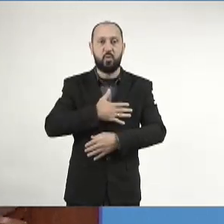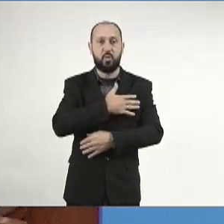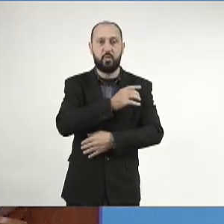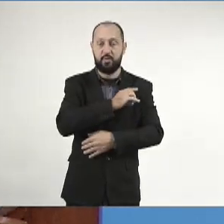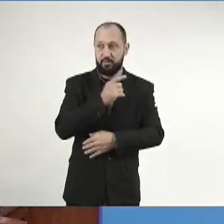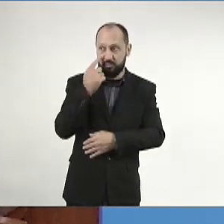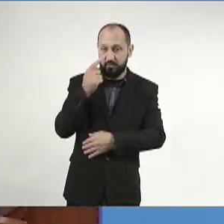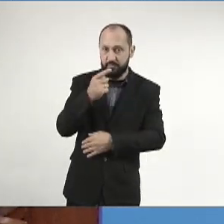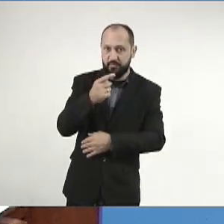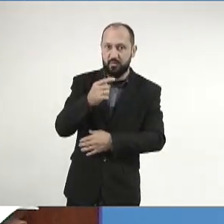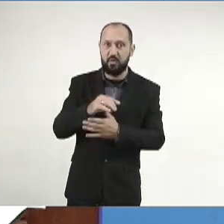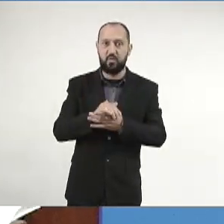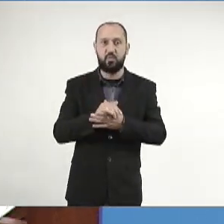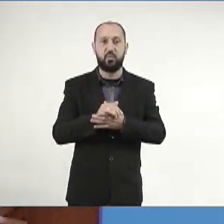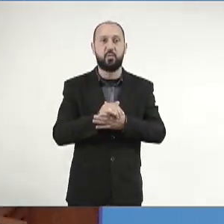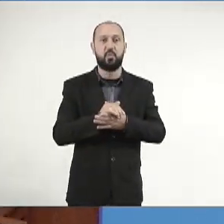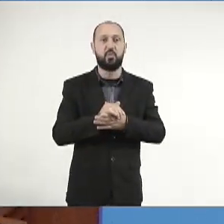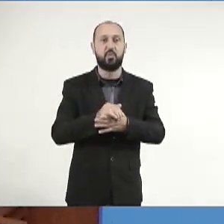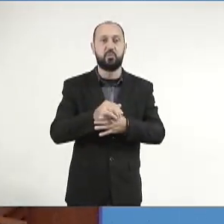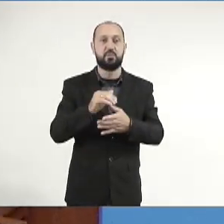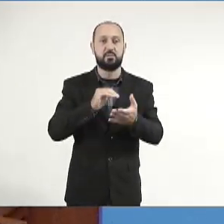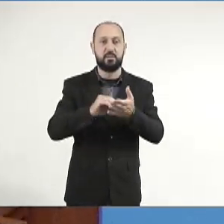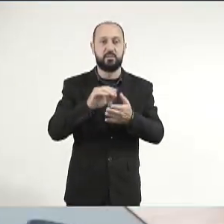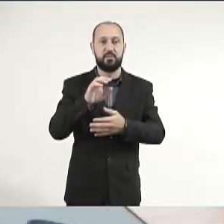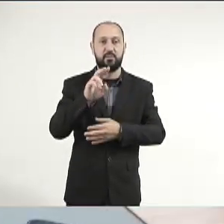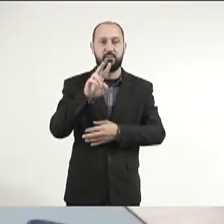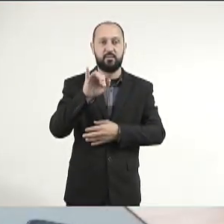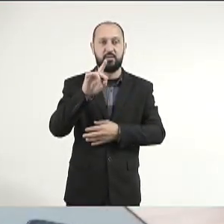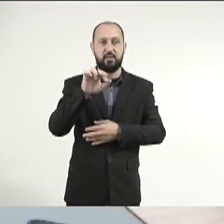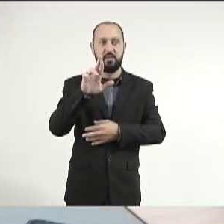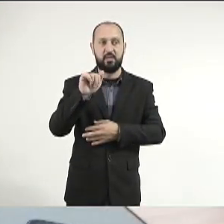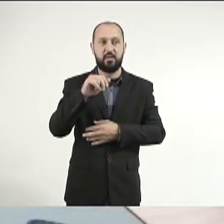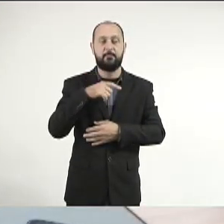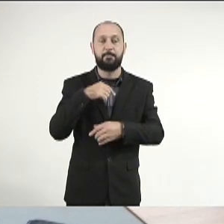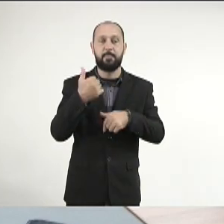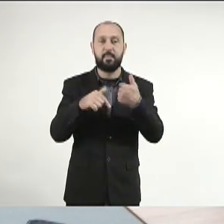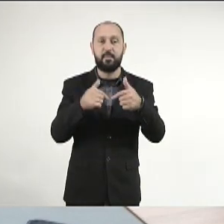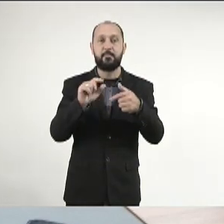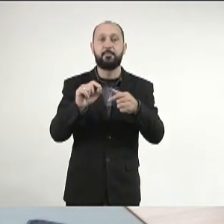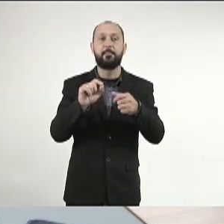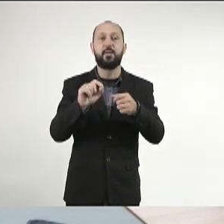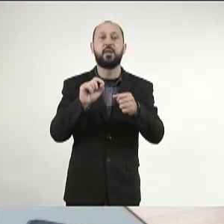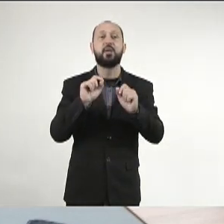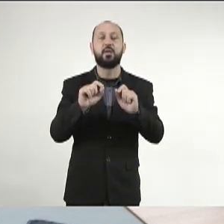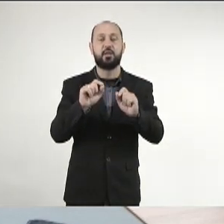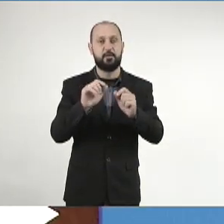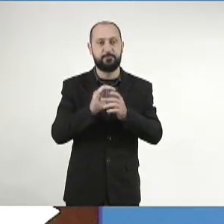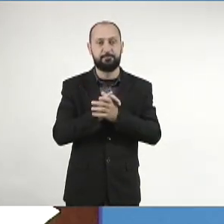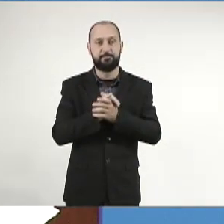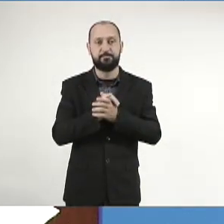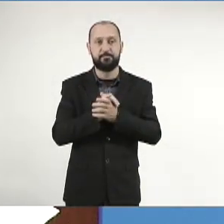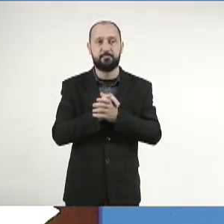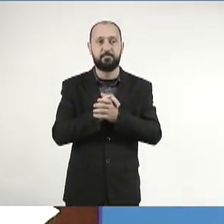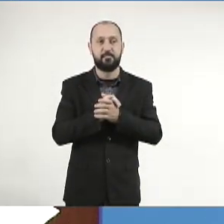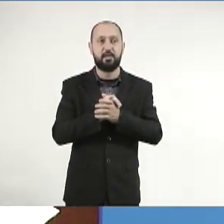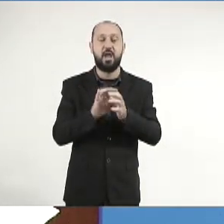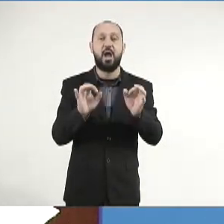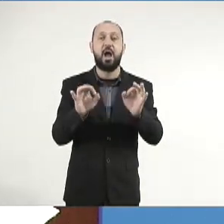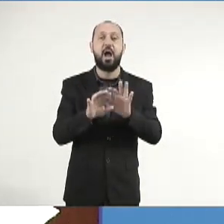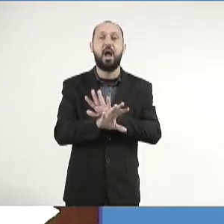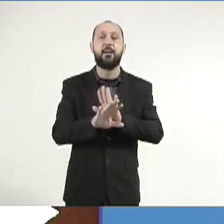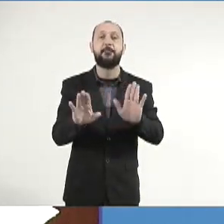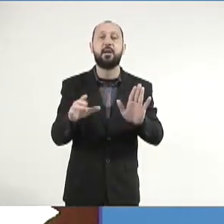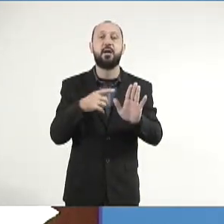o Carlos Videira, um trabalho importante, agindo para que acabe,